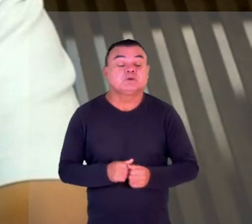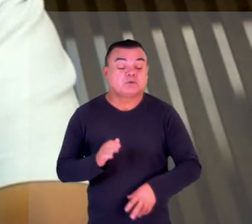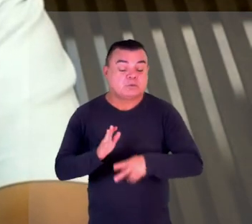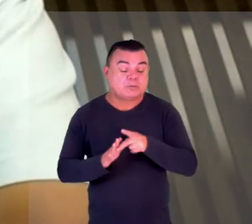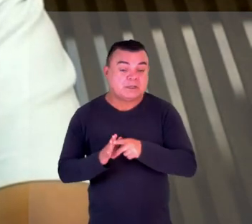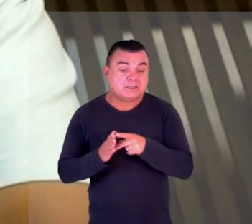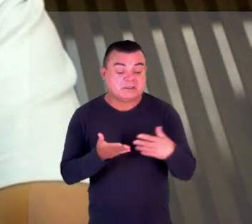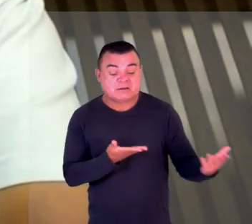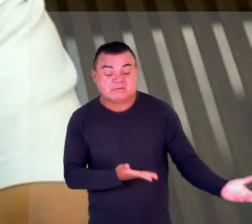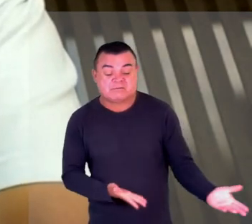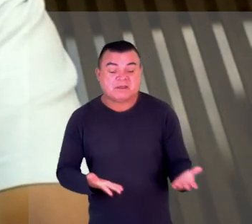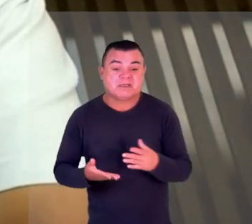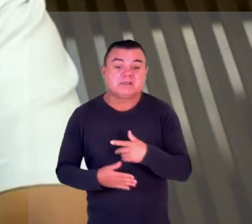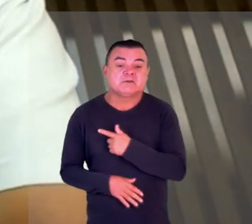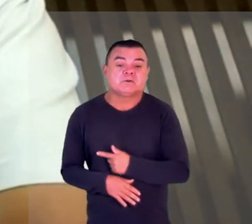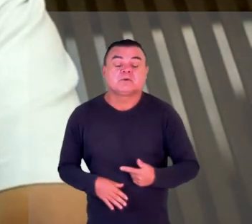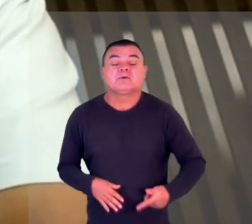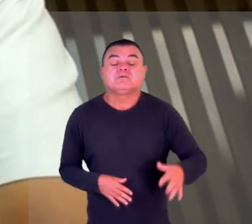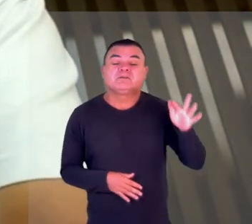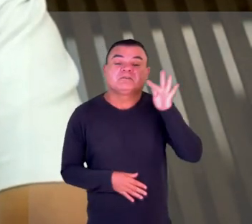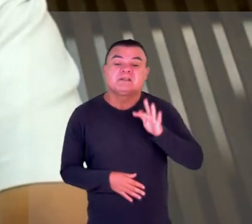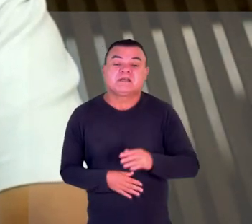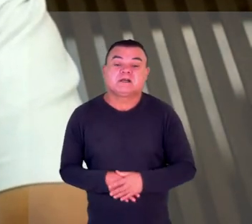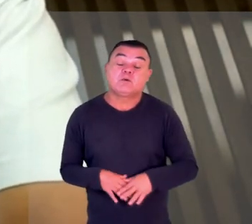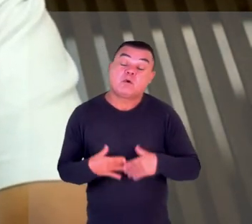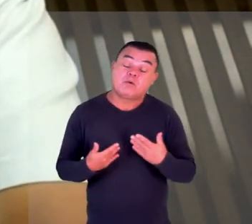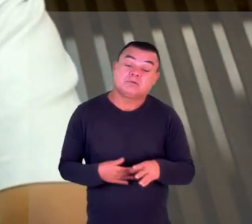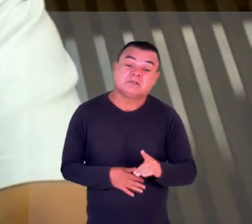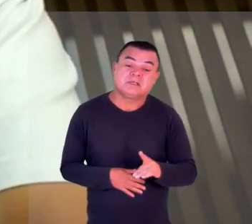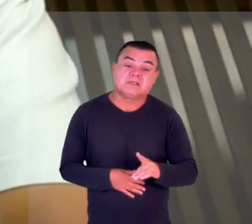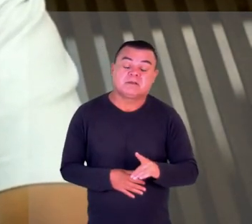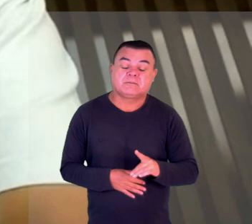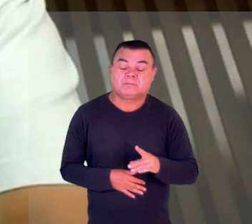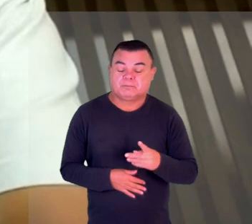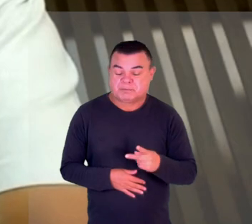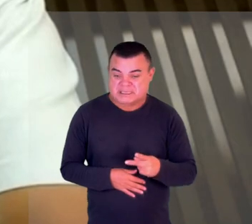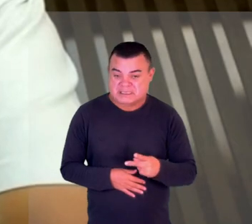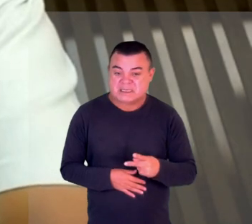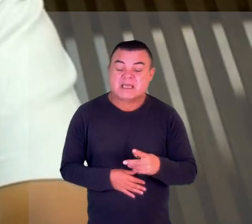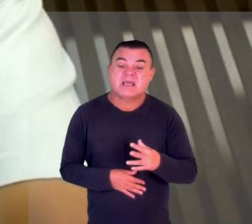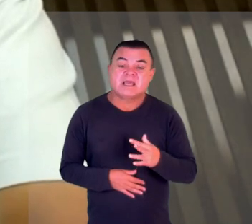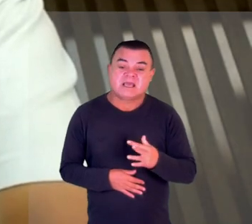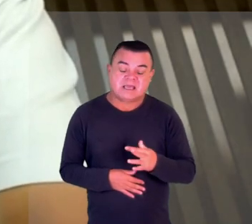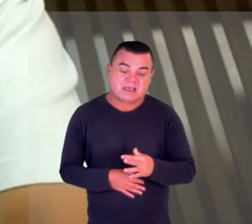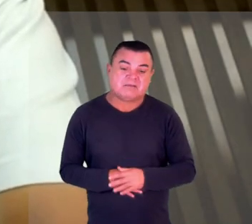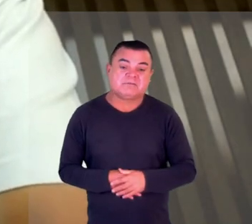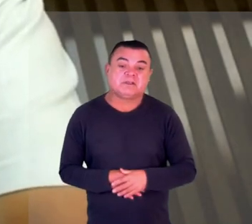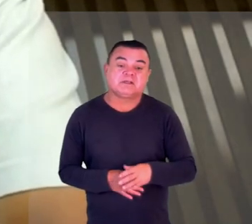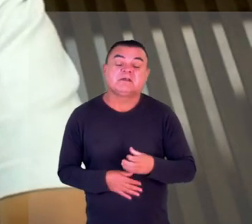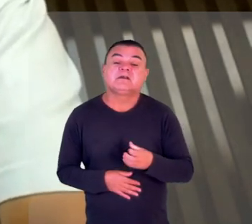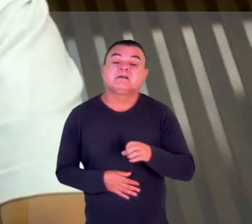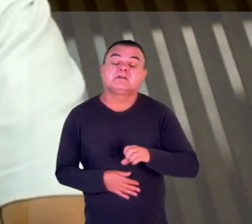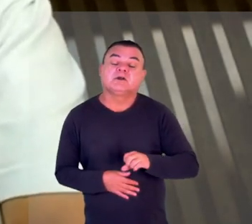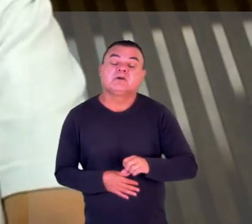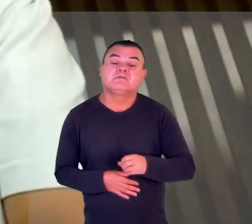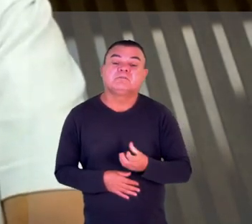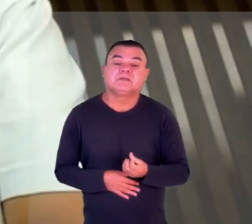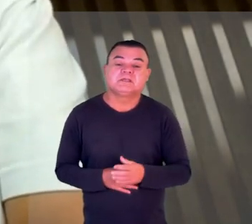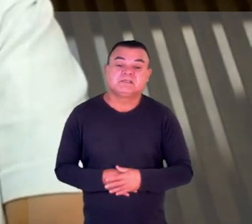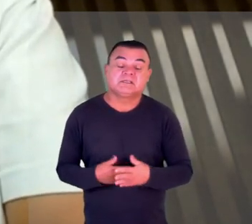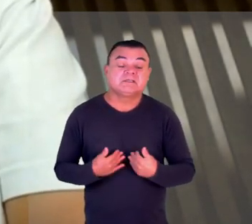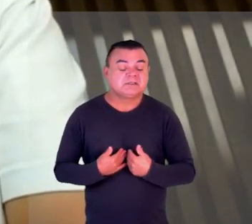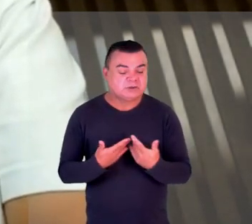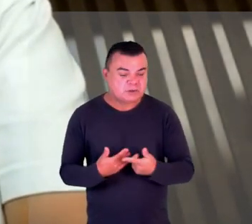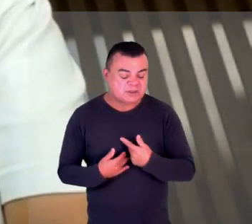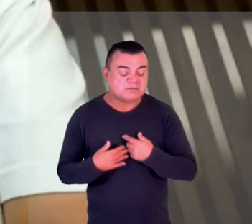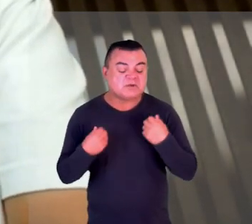federal através da dpf 976 nós possamos de fato constituir cidadania eh para esse segmento populacional e nós